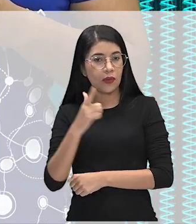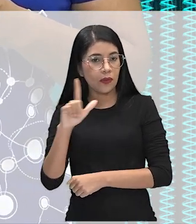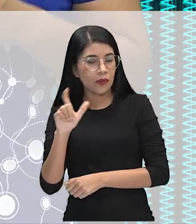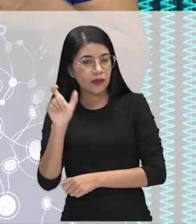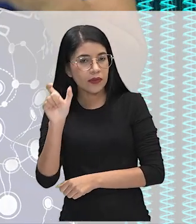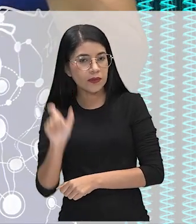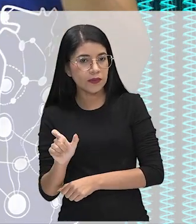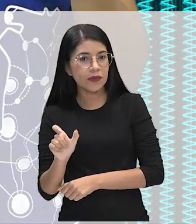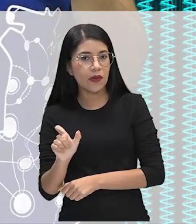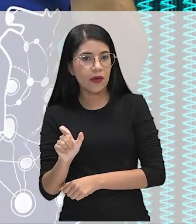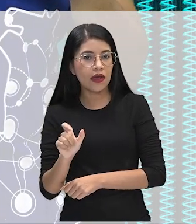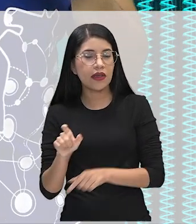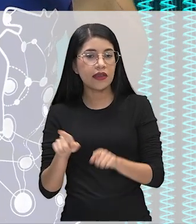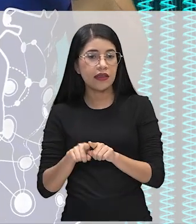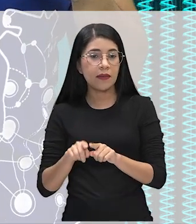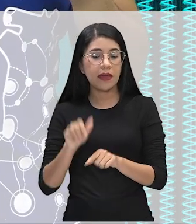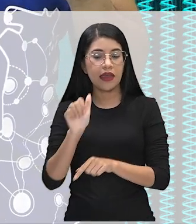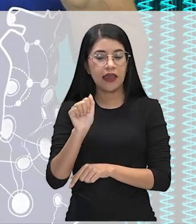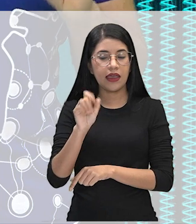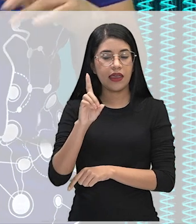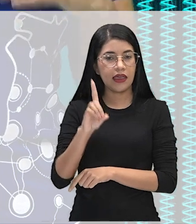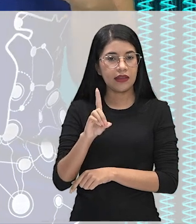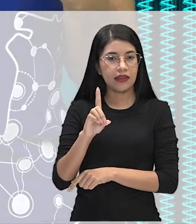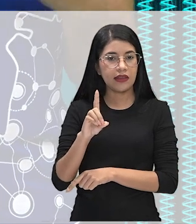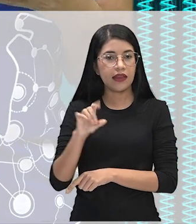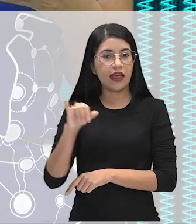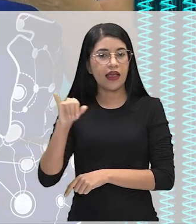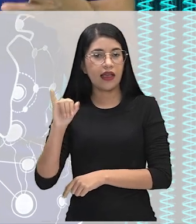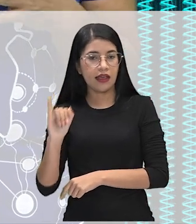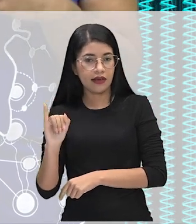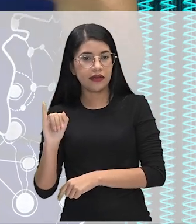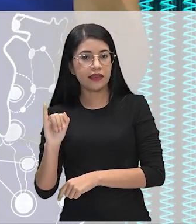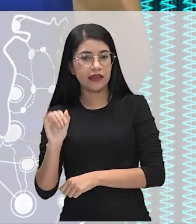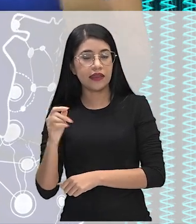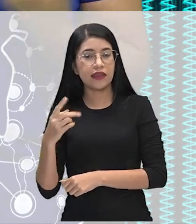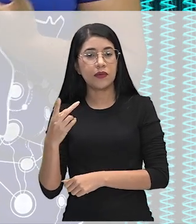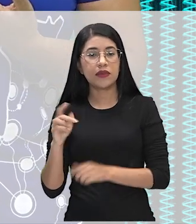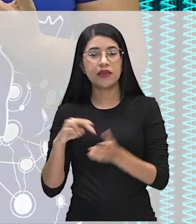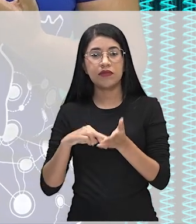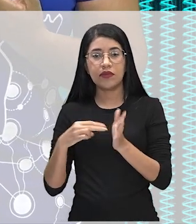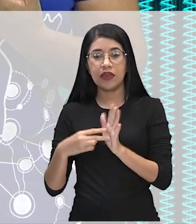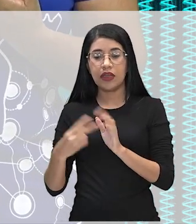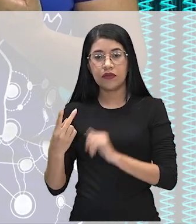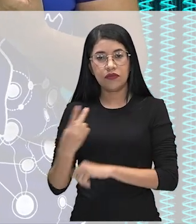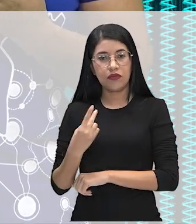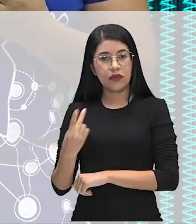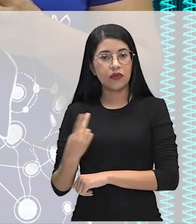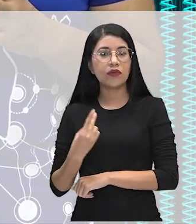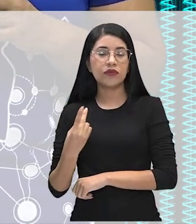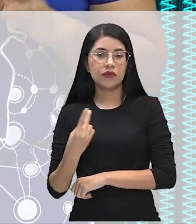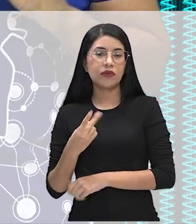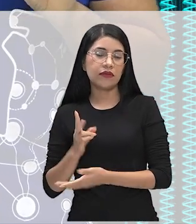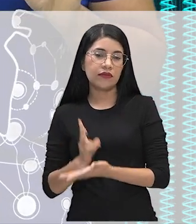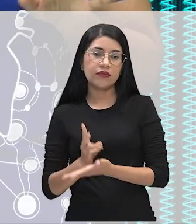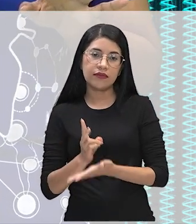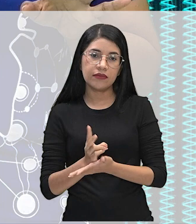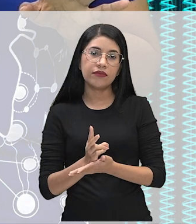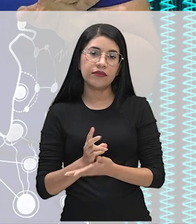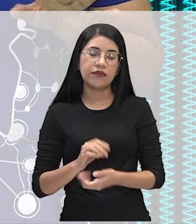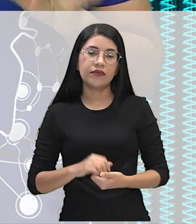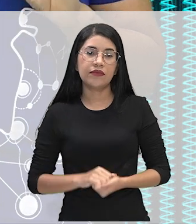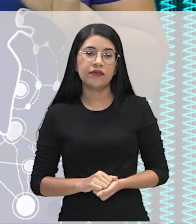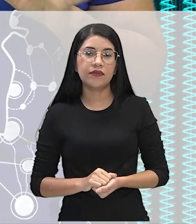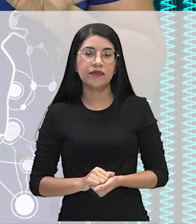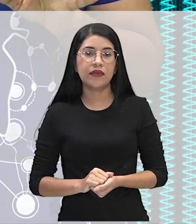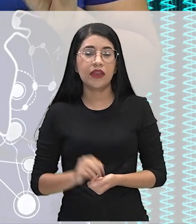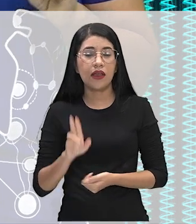palavra I, eu, tá? Potira e eu, que quer dizer nós. Sempre, tá, gente?